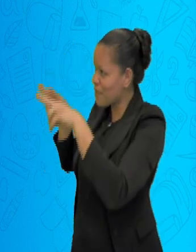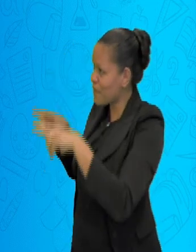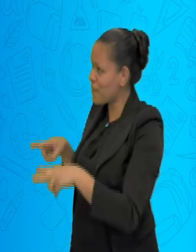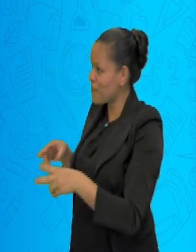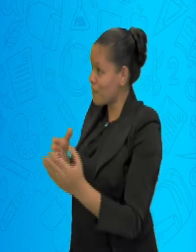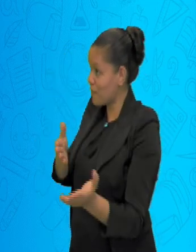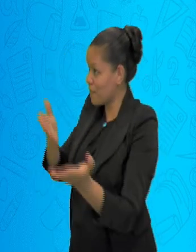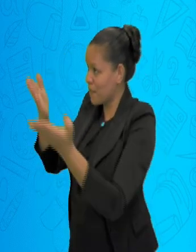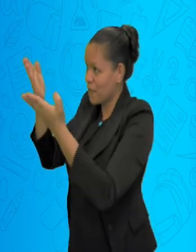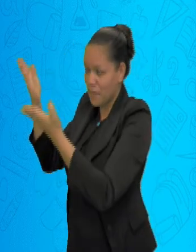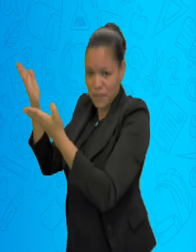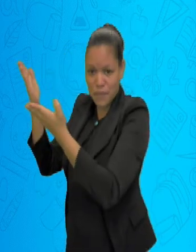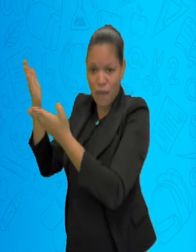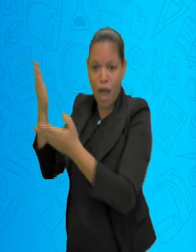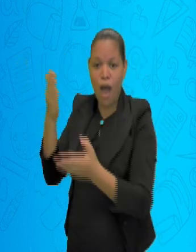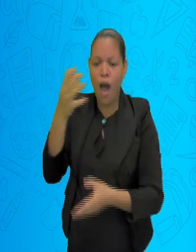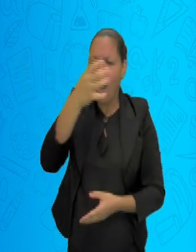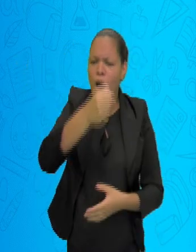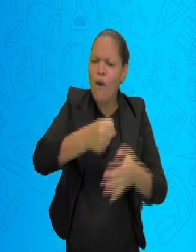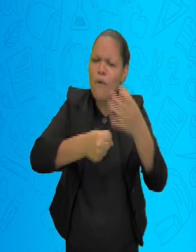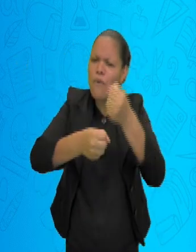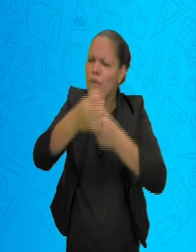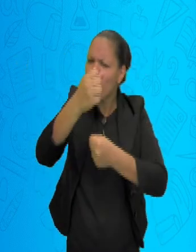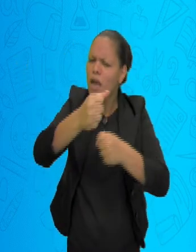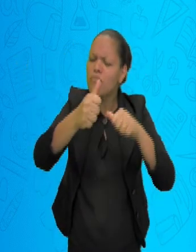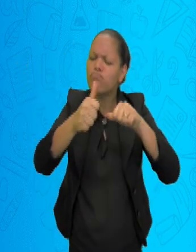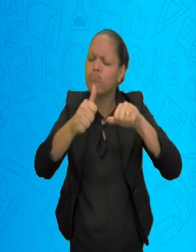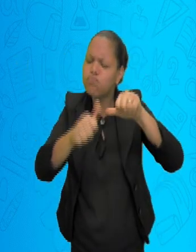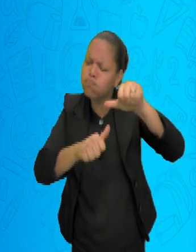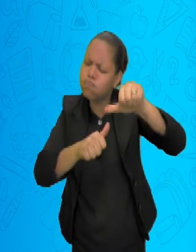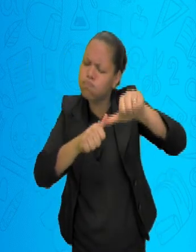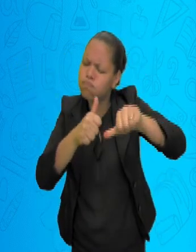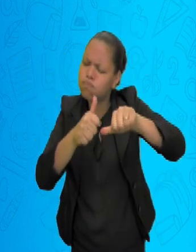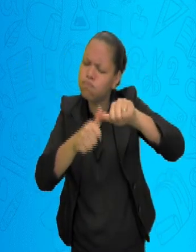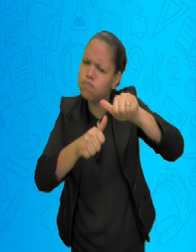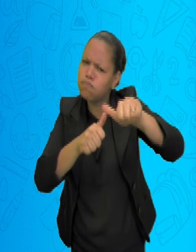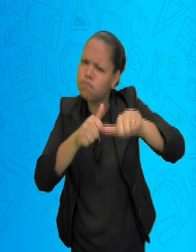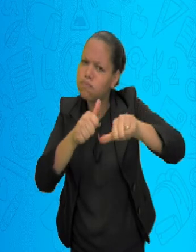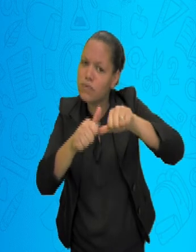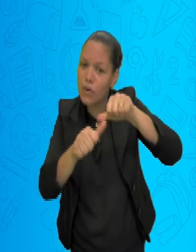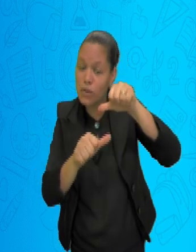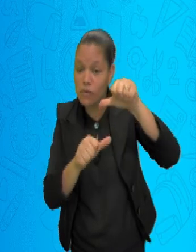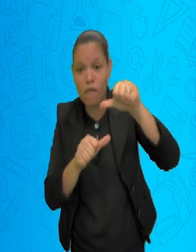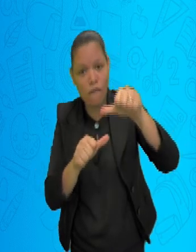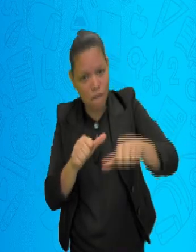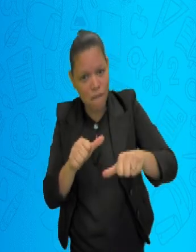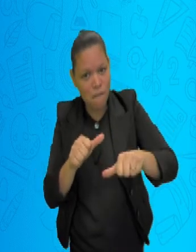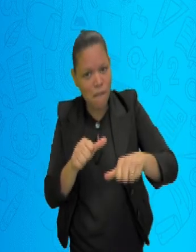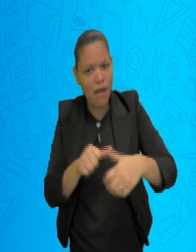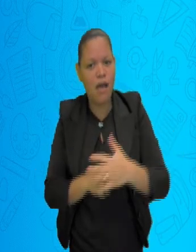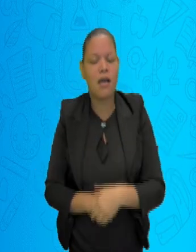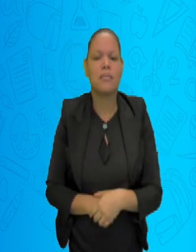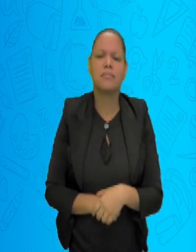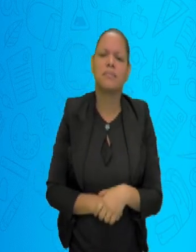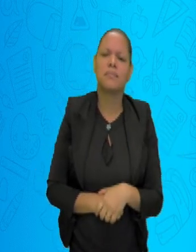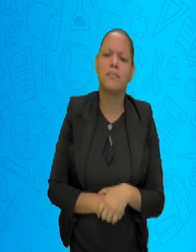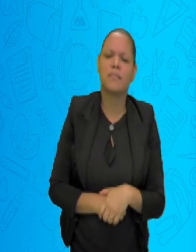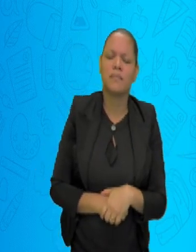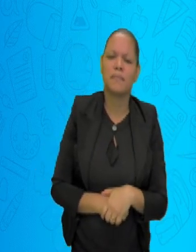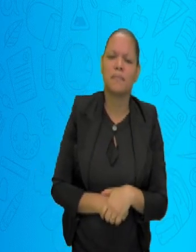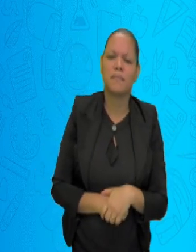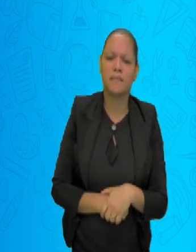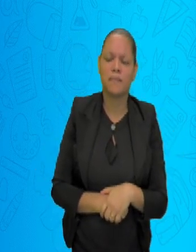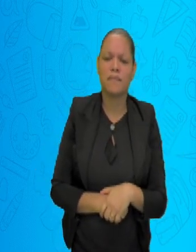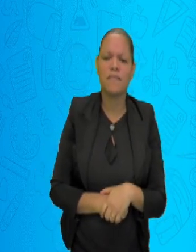de transformação, de fermentação, vai colocar o rótulo, deixar ele com uma aparência mais apresentável para